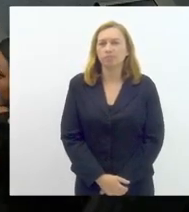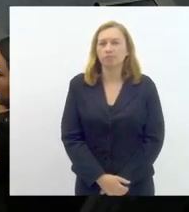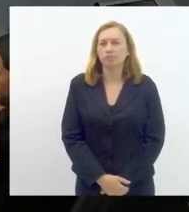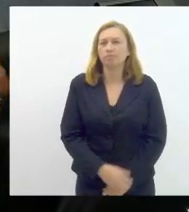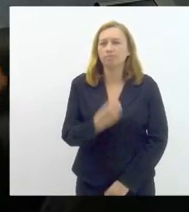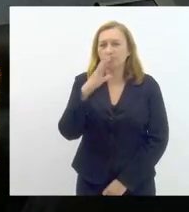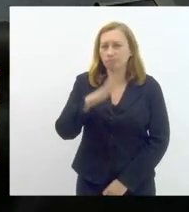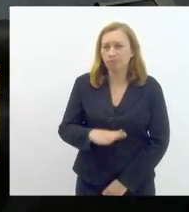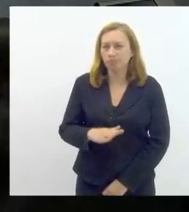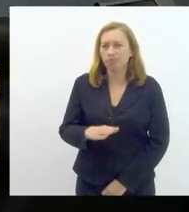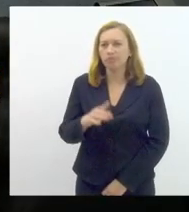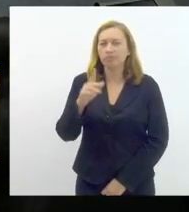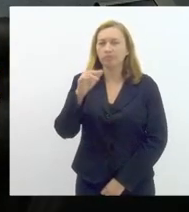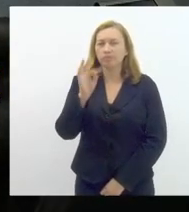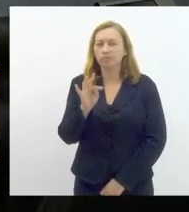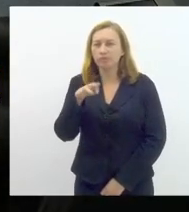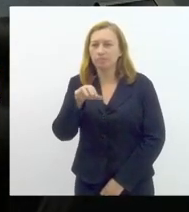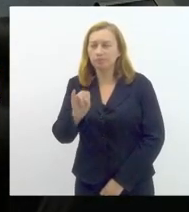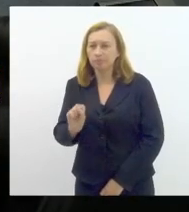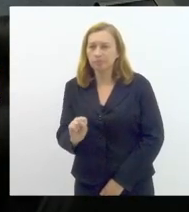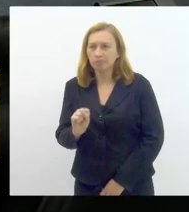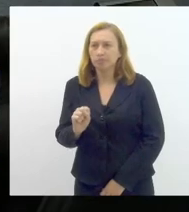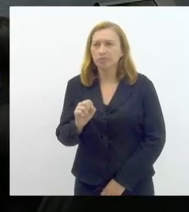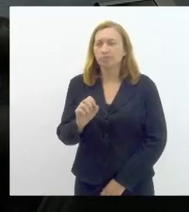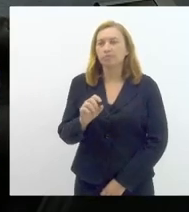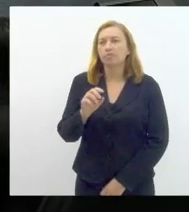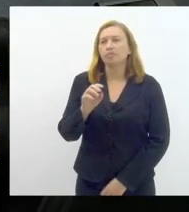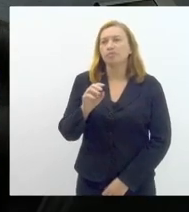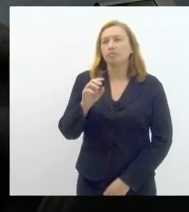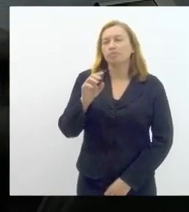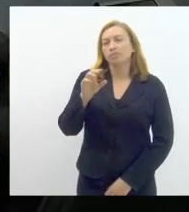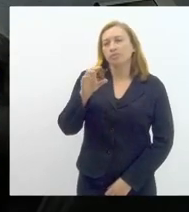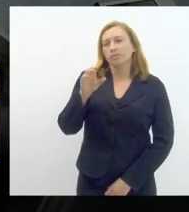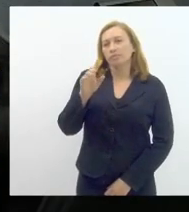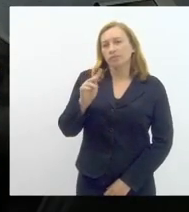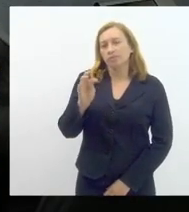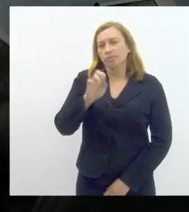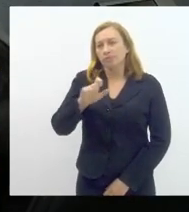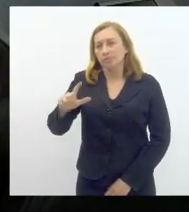Boa tarde, me chamo Tamires e eu vou votar no Gabriel de Miracema.